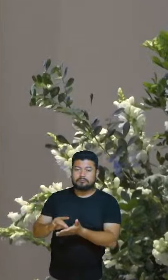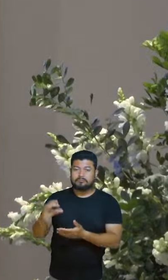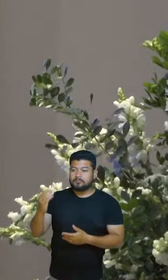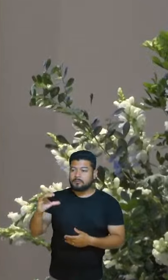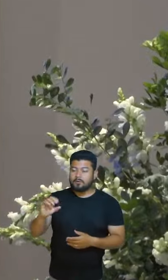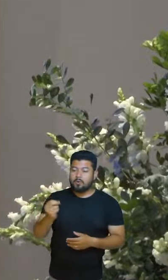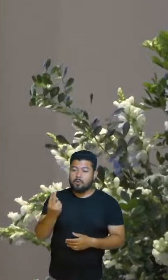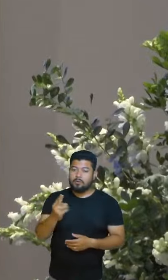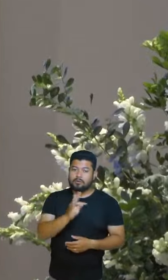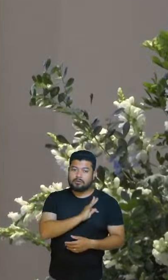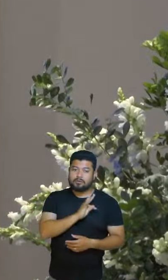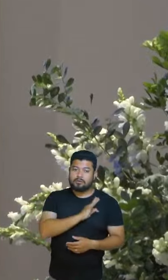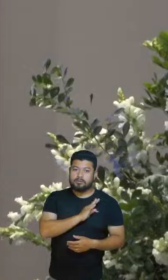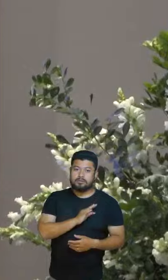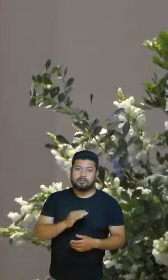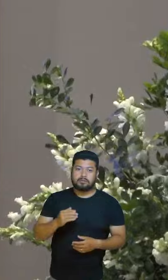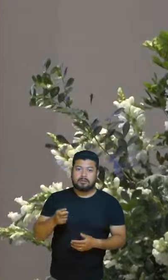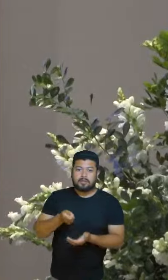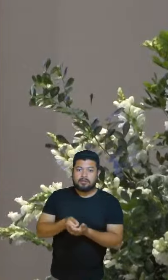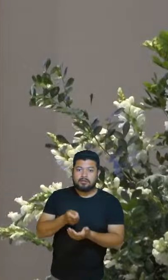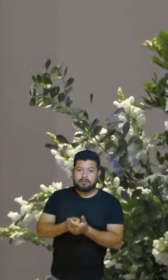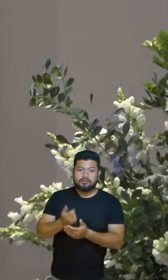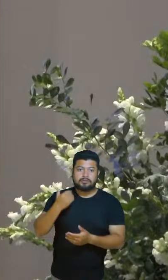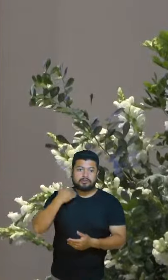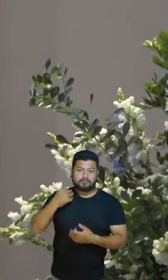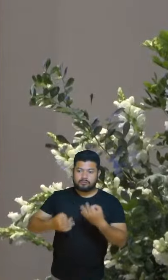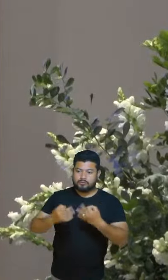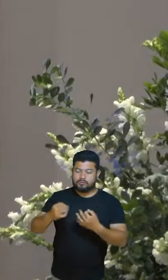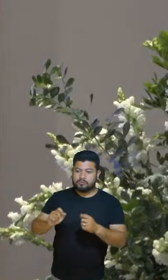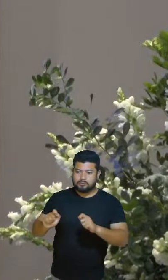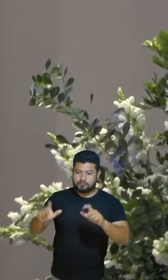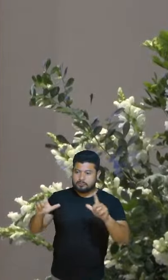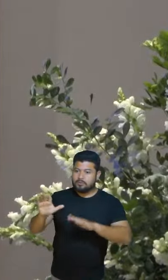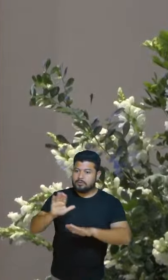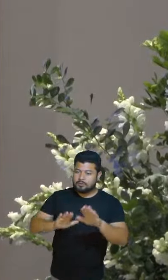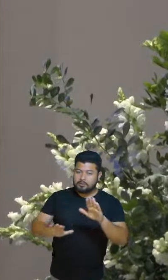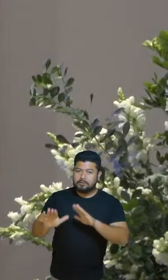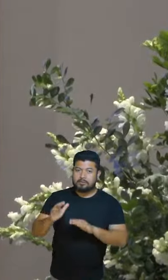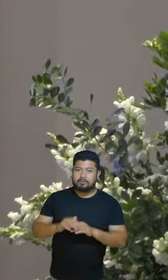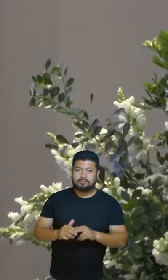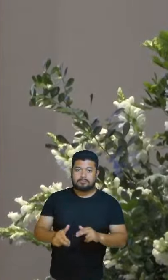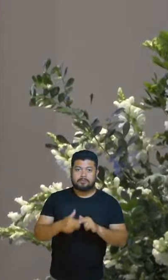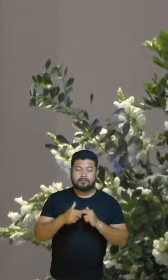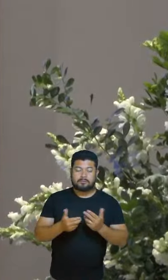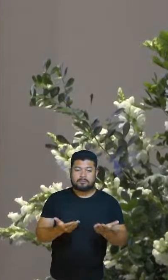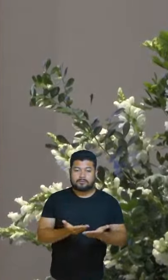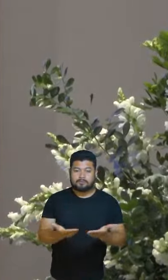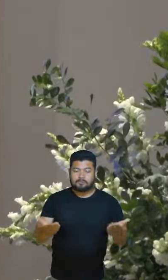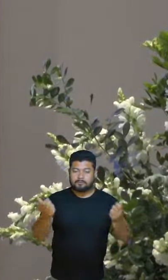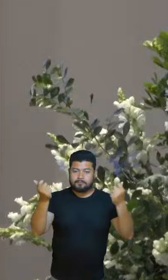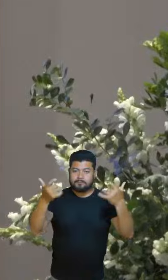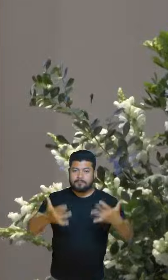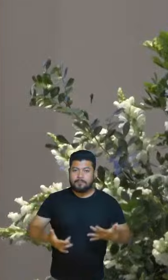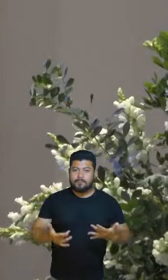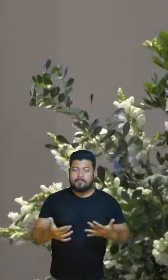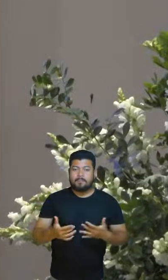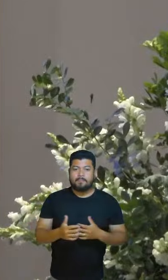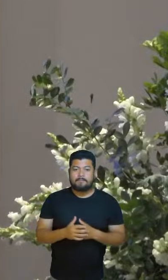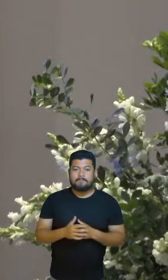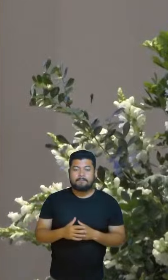juizo um Cuidado então basicamente essa minha fala é de alerta para o que o código de processo